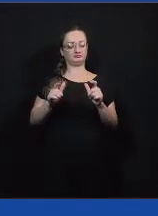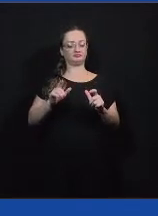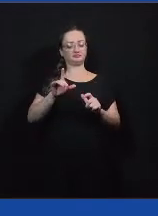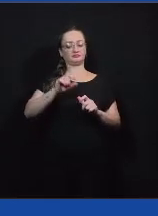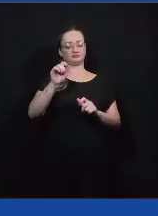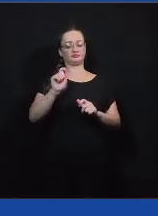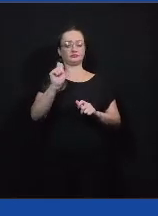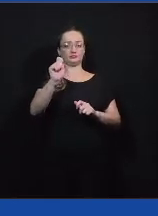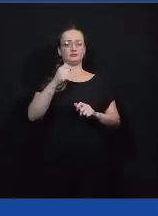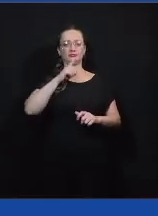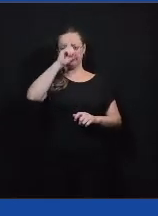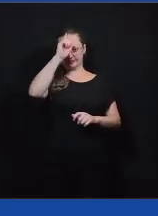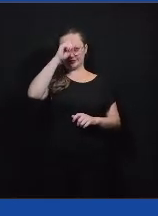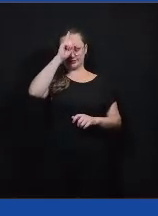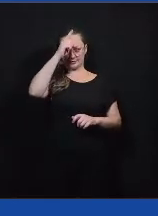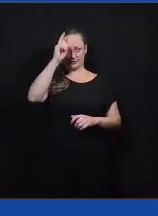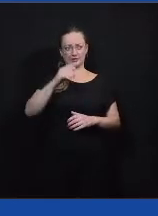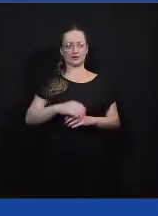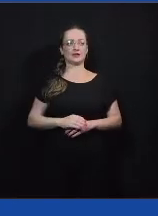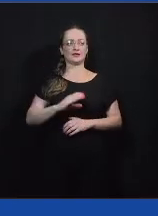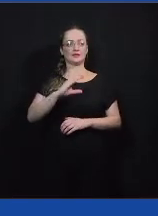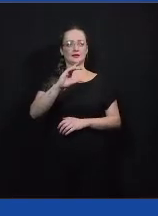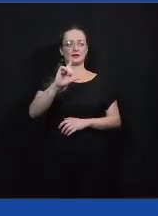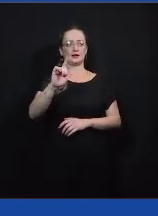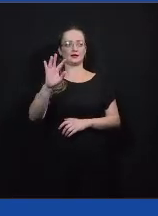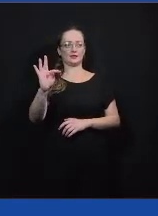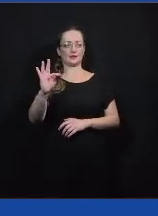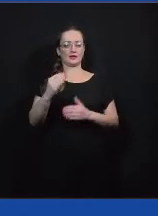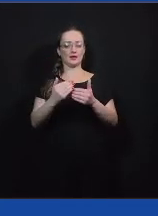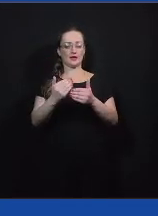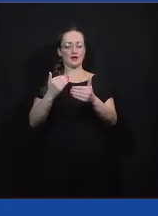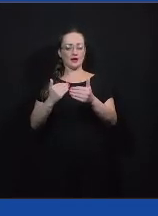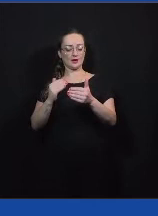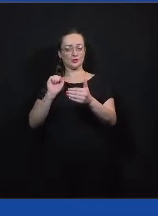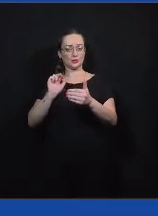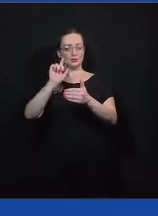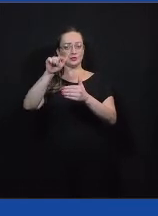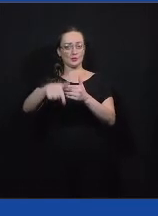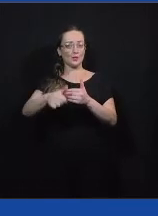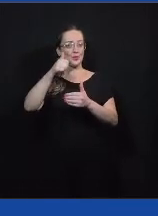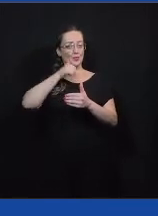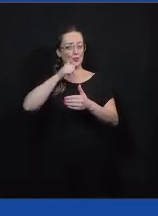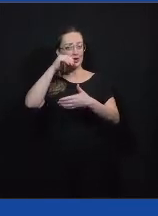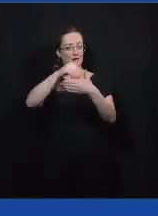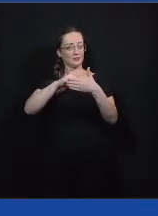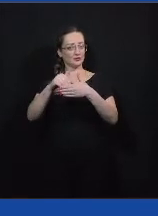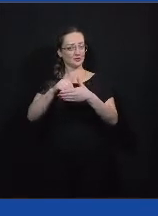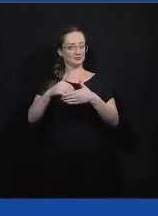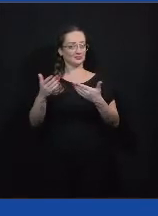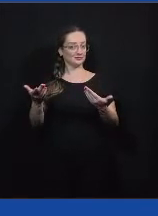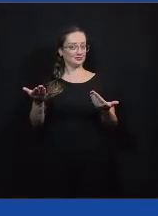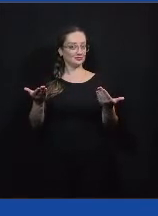dúvida consolidação de leis do trabalho vem antes ou depois das mulheres